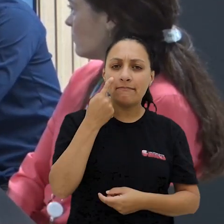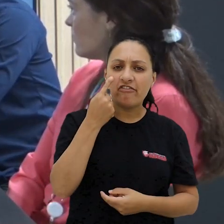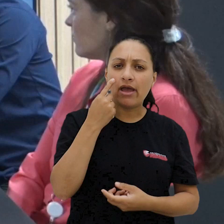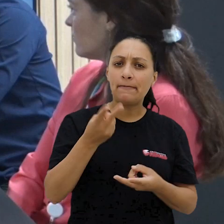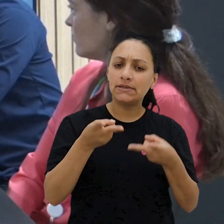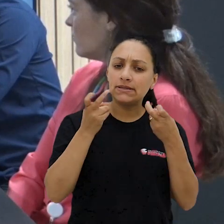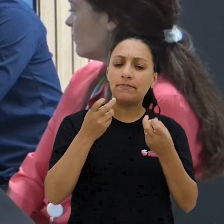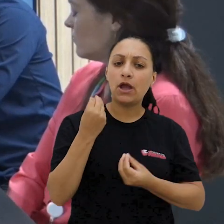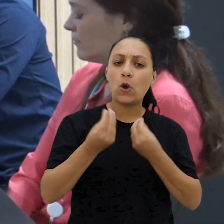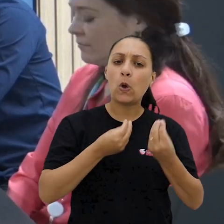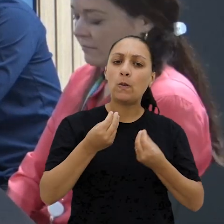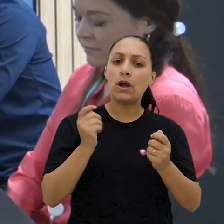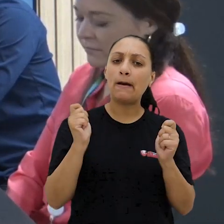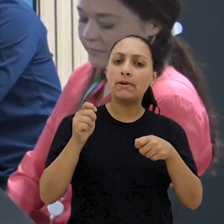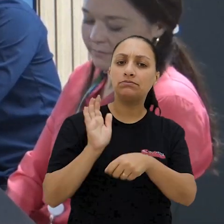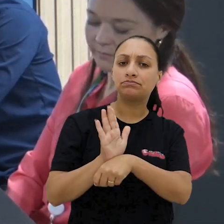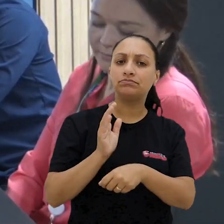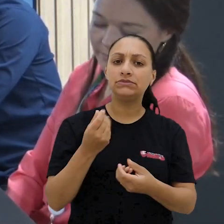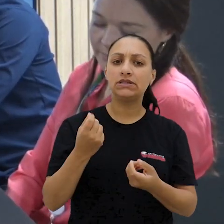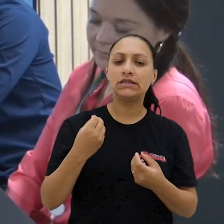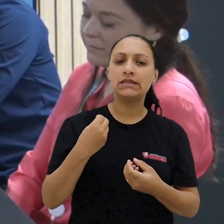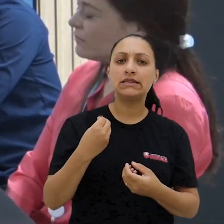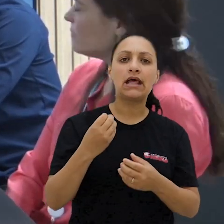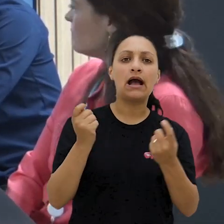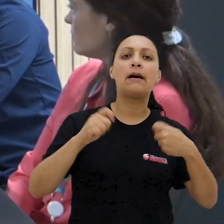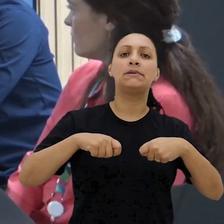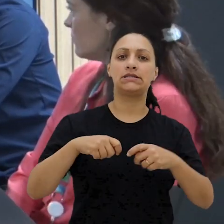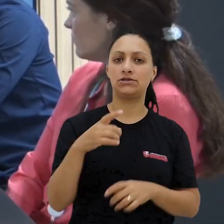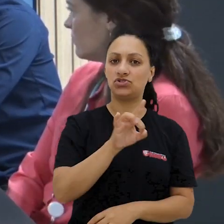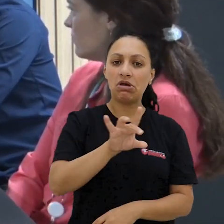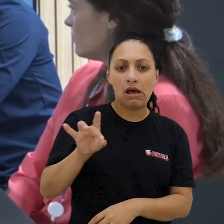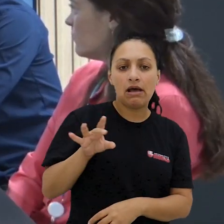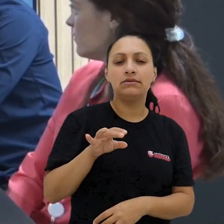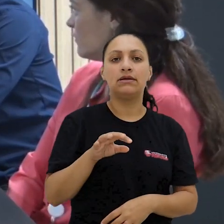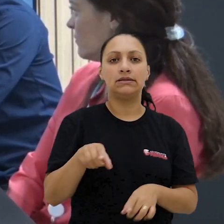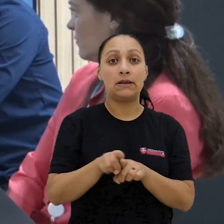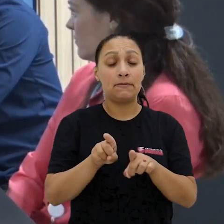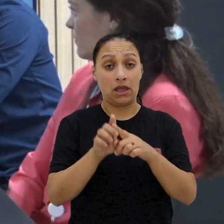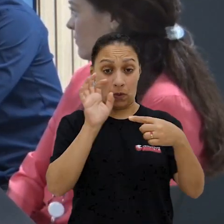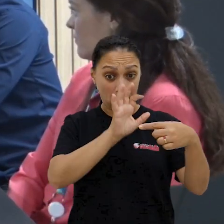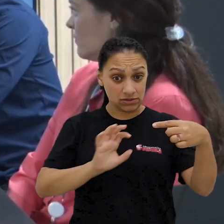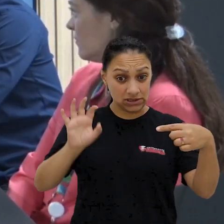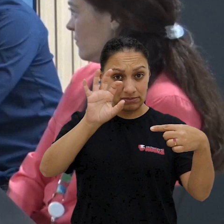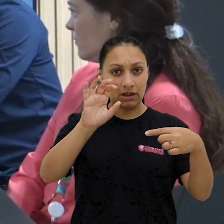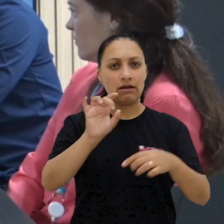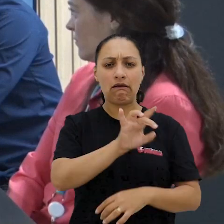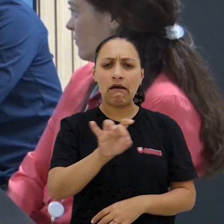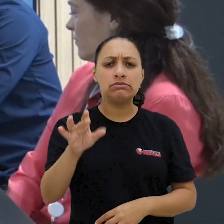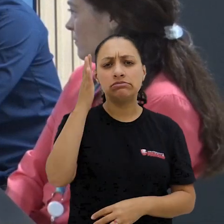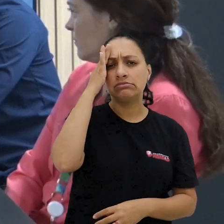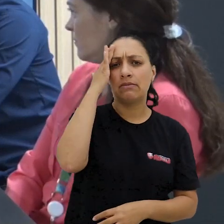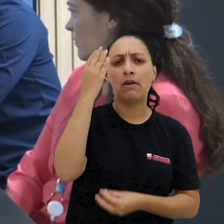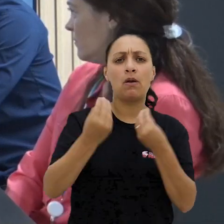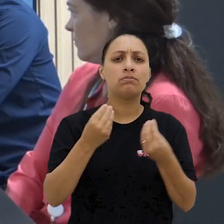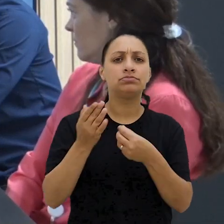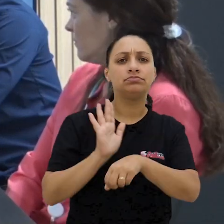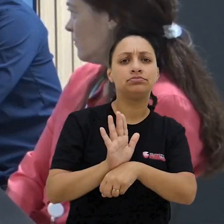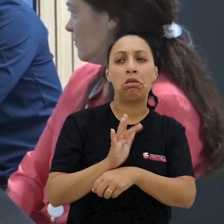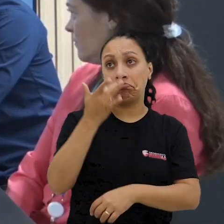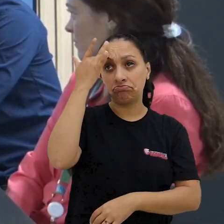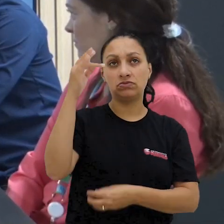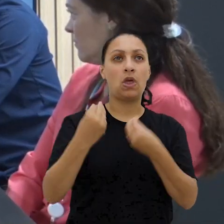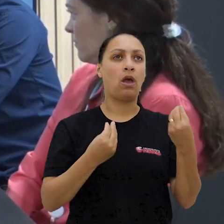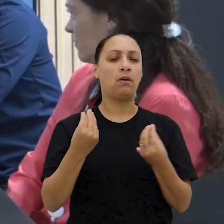da sua capacidade. E eu entendo que o ecossistema é exatamente isso. Cada pessoa saber como contribuir, ou,